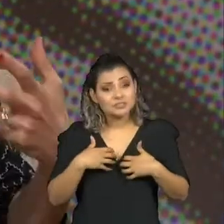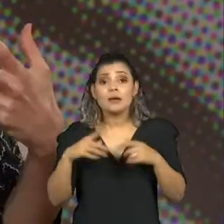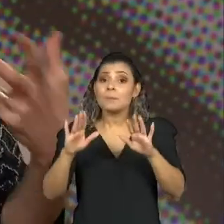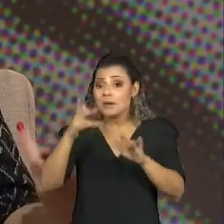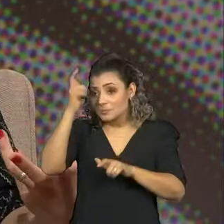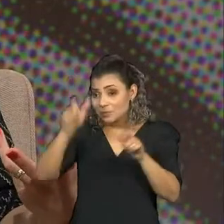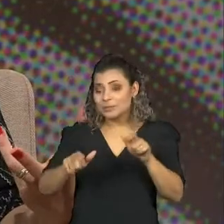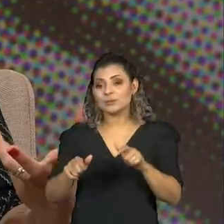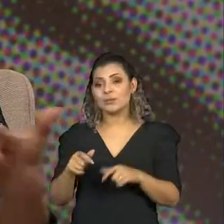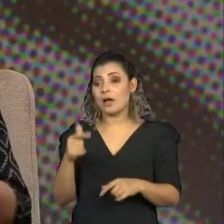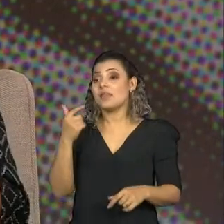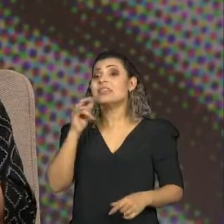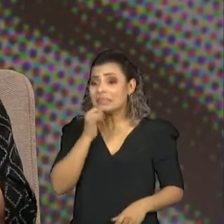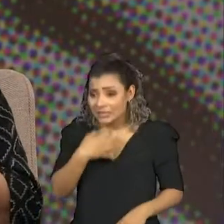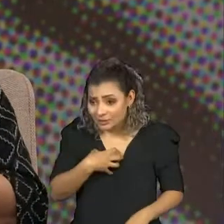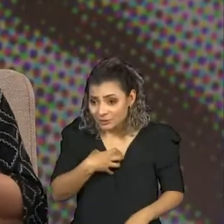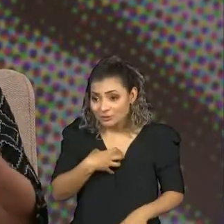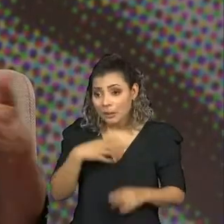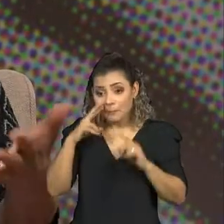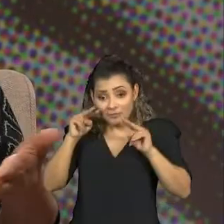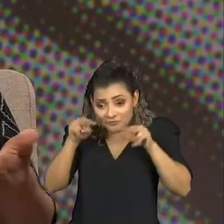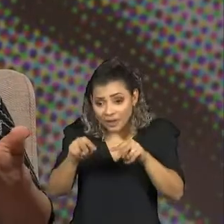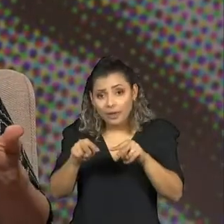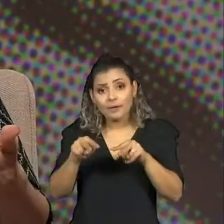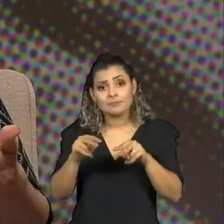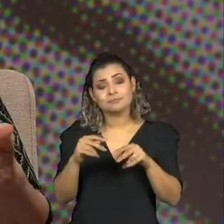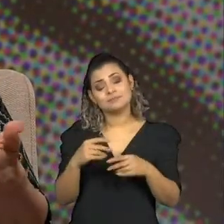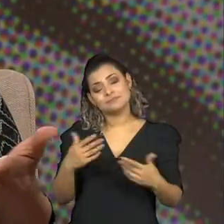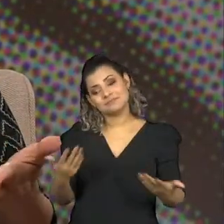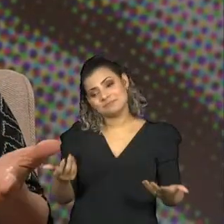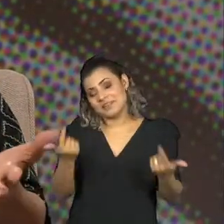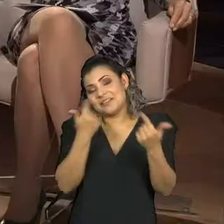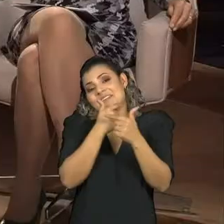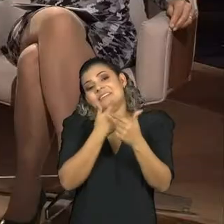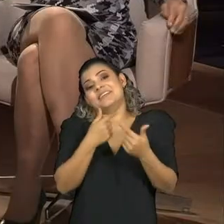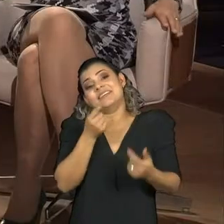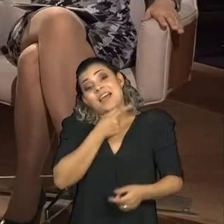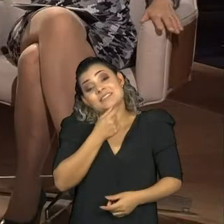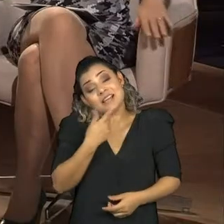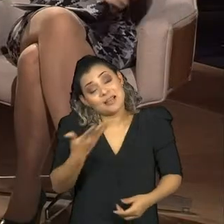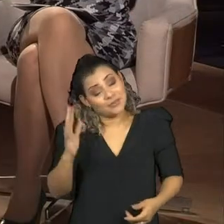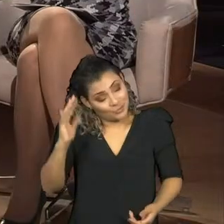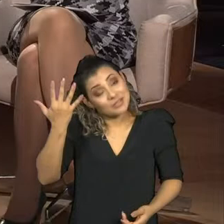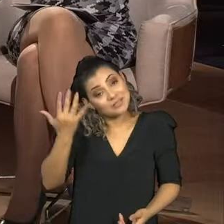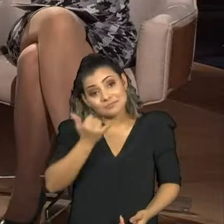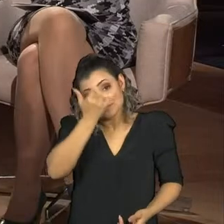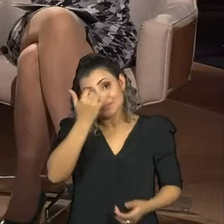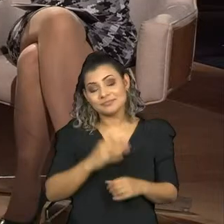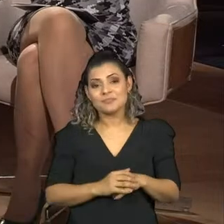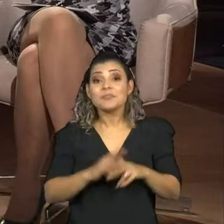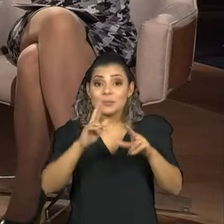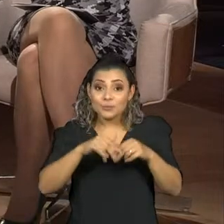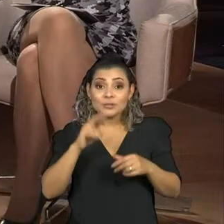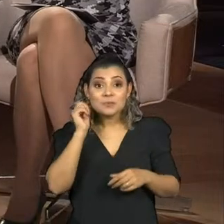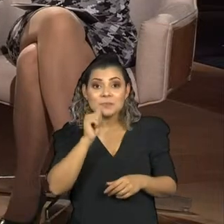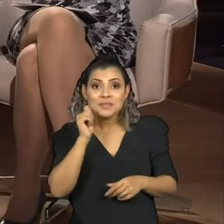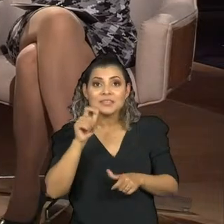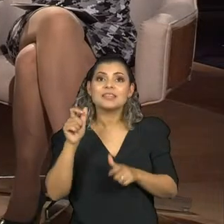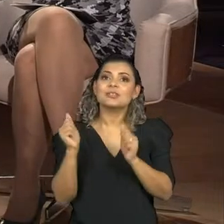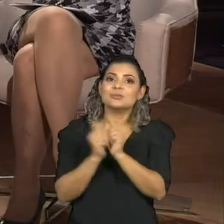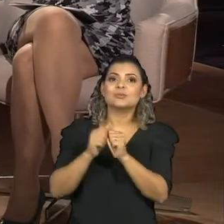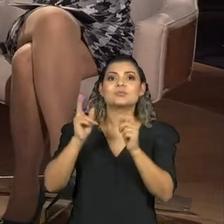tinham a capacidade de olhar hoje para aquela história vivida com humor. Isso que é. Essas meninas do retrato que eu chamo